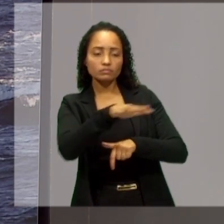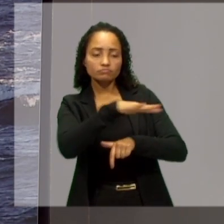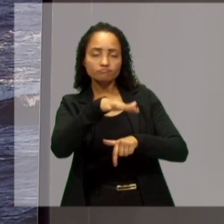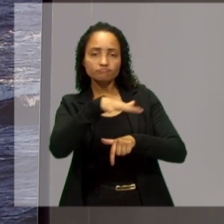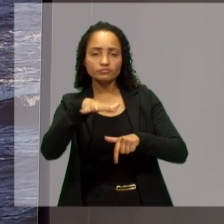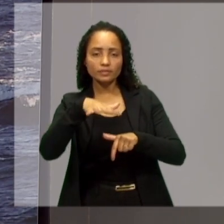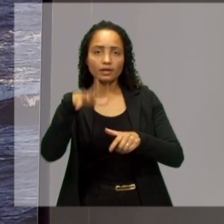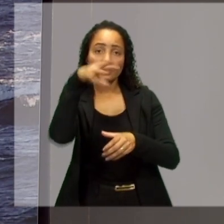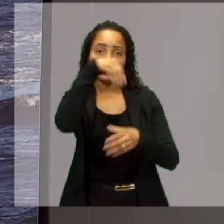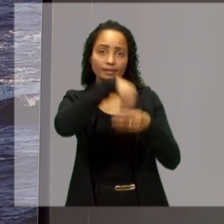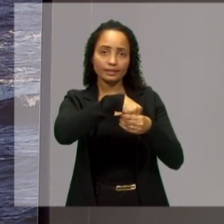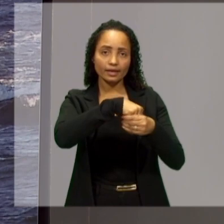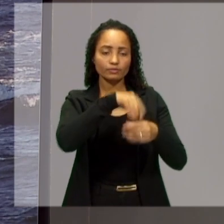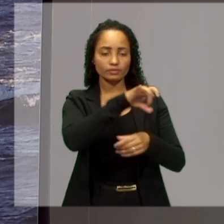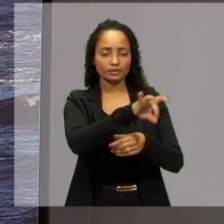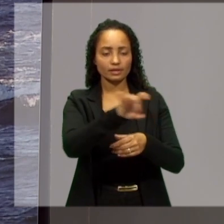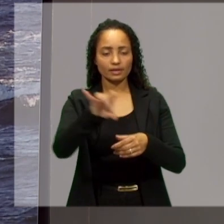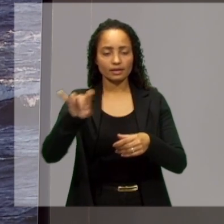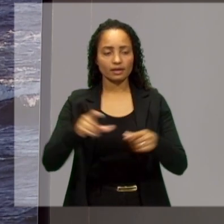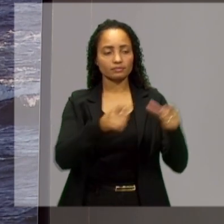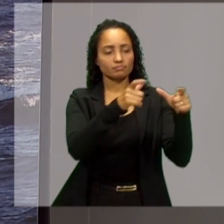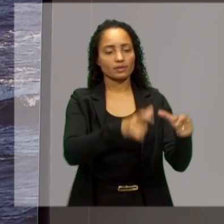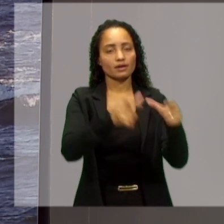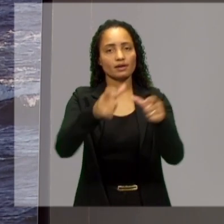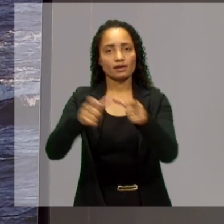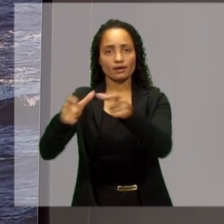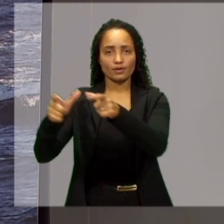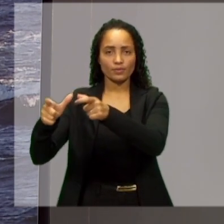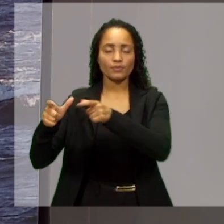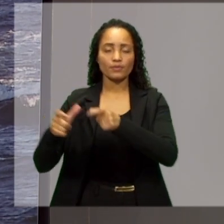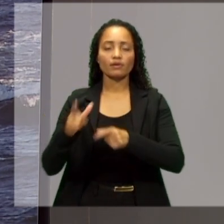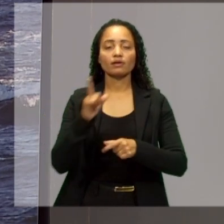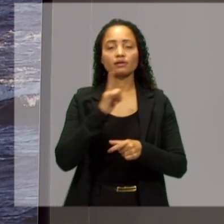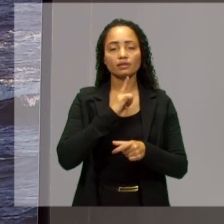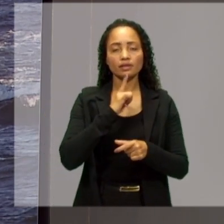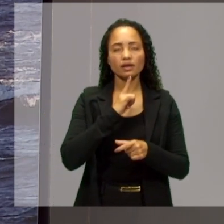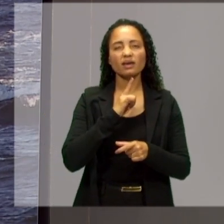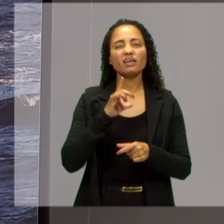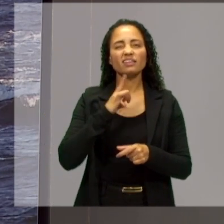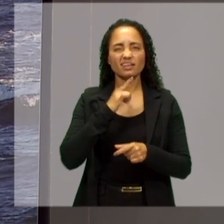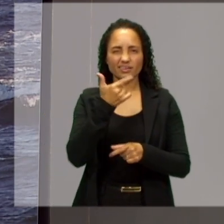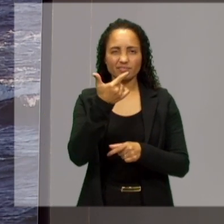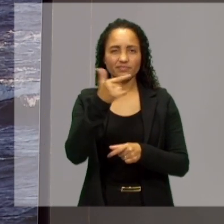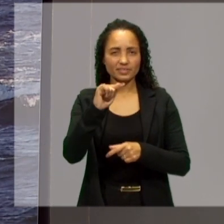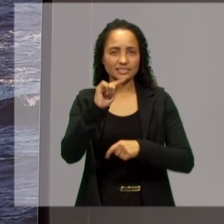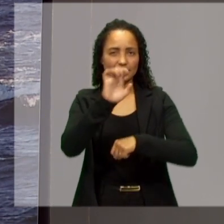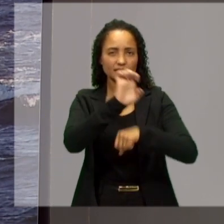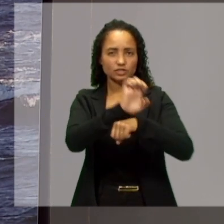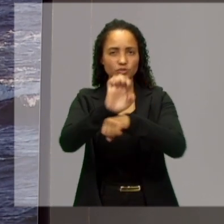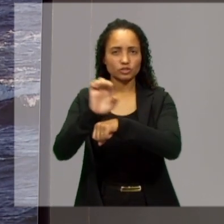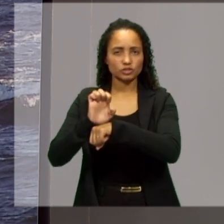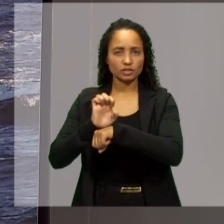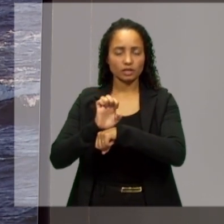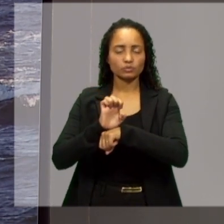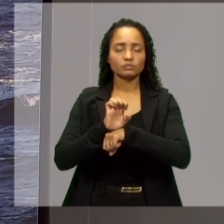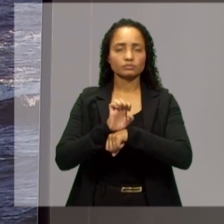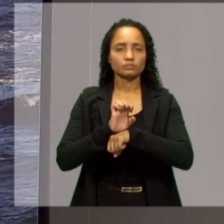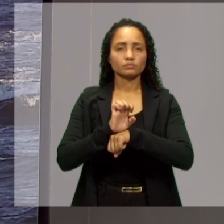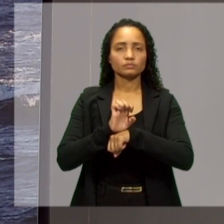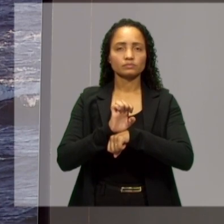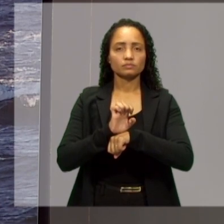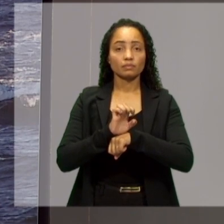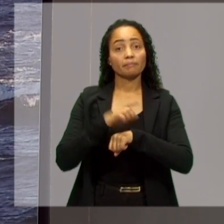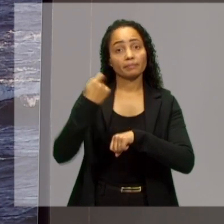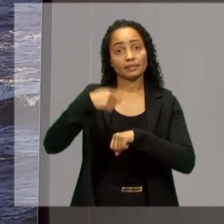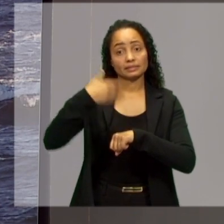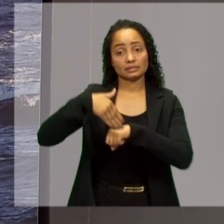dentro das unidades da Defensoria, que no caso são 27 no estado ainda, né? Ainda deveria ser